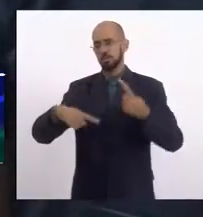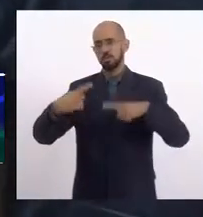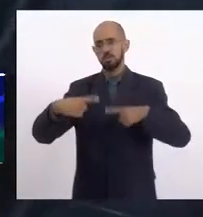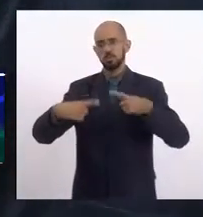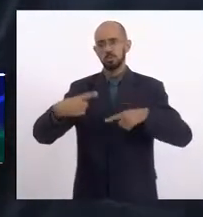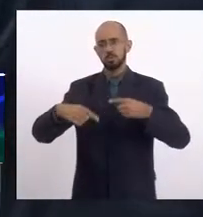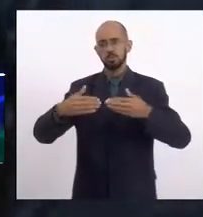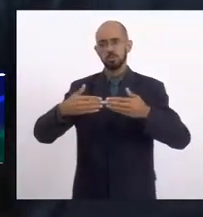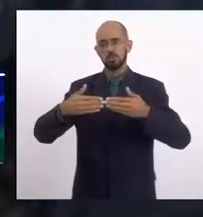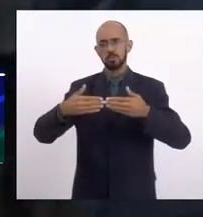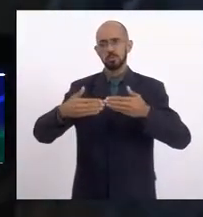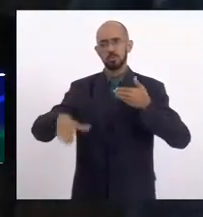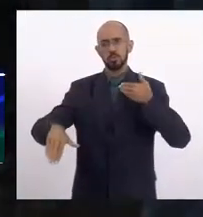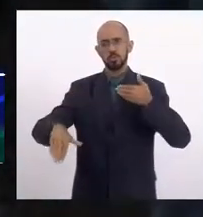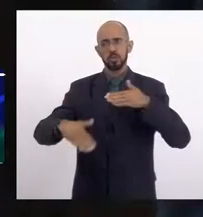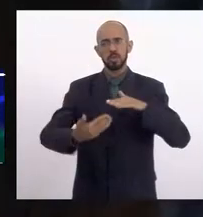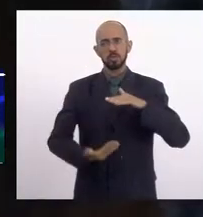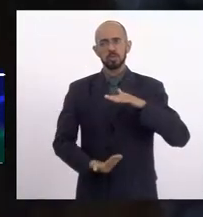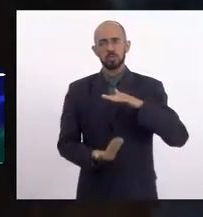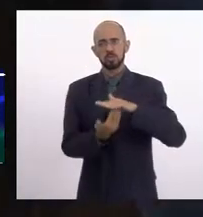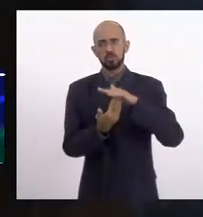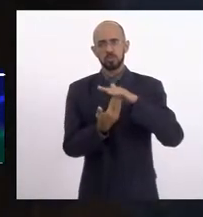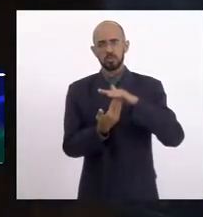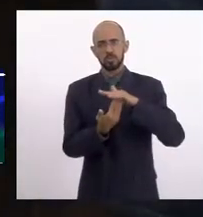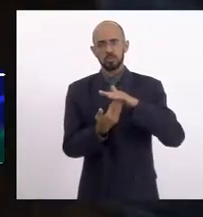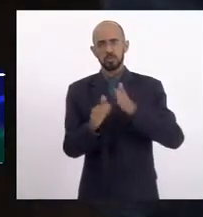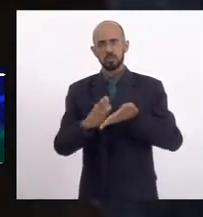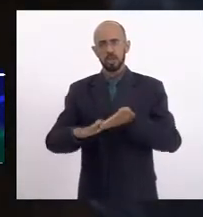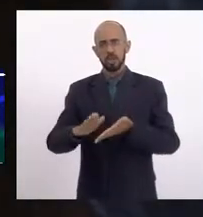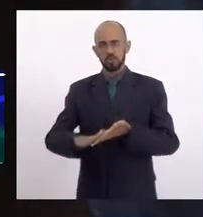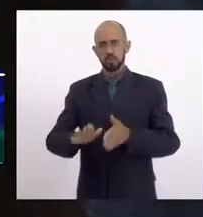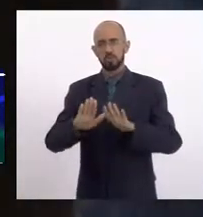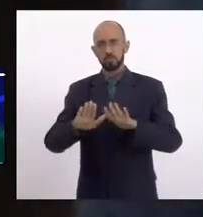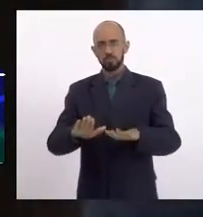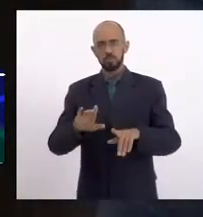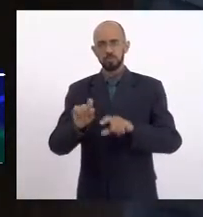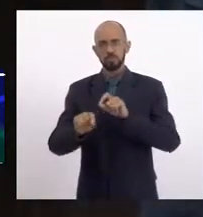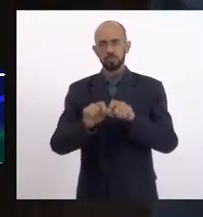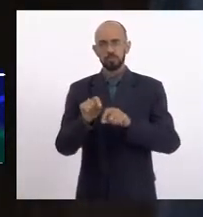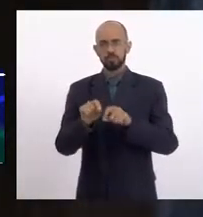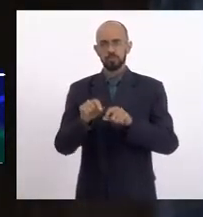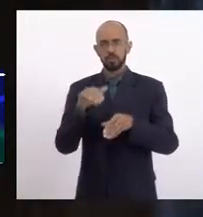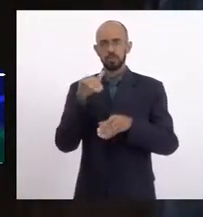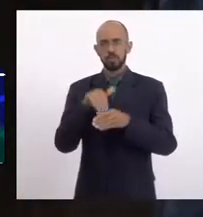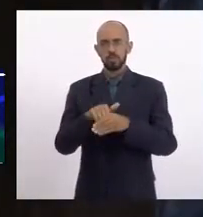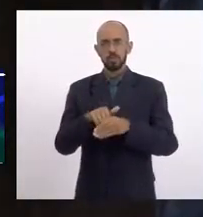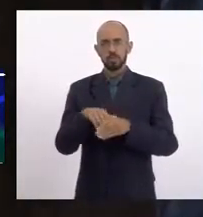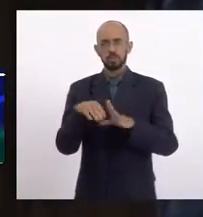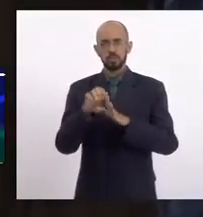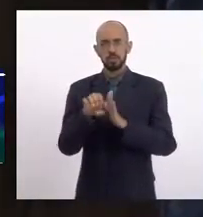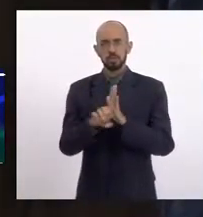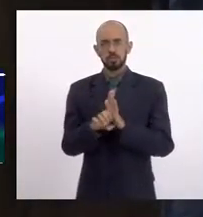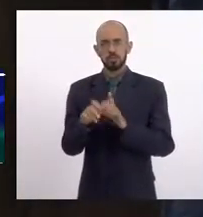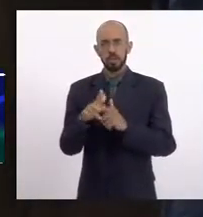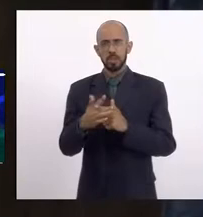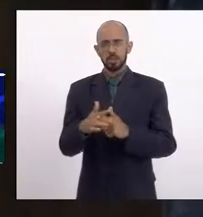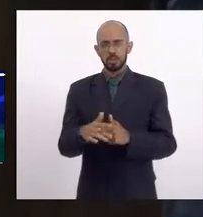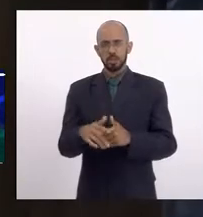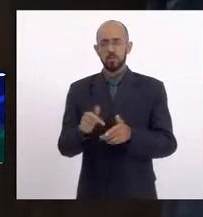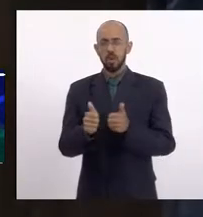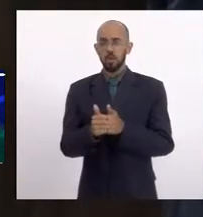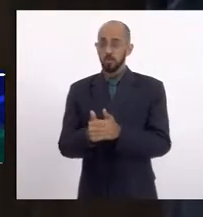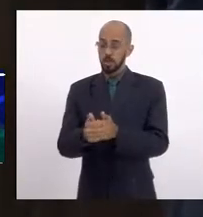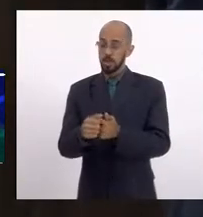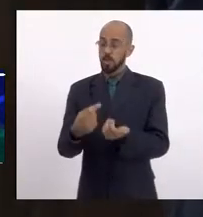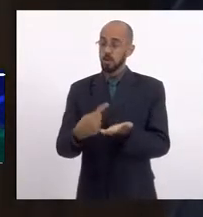filosoficamente contrário o Instituto do teto de gás entretanto na tramitação das emendas eu vou acompanhar o acordo EA